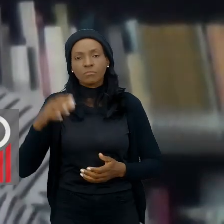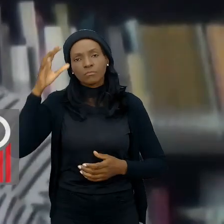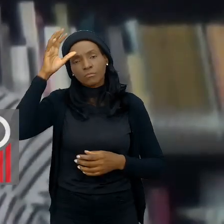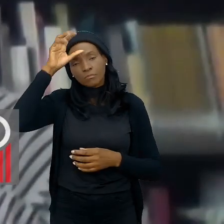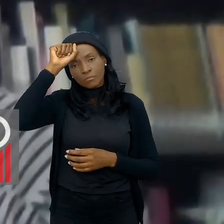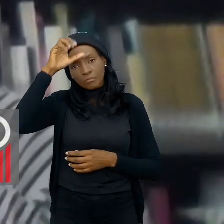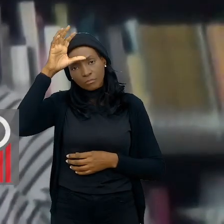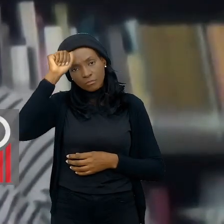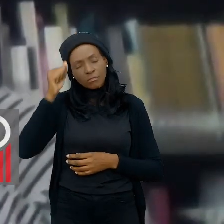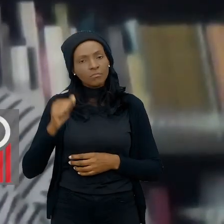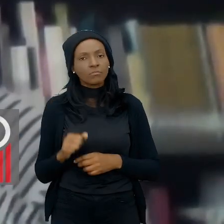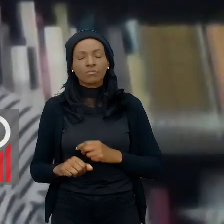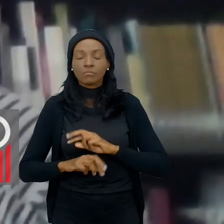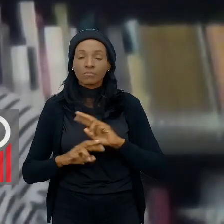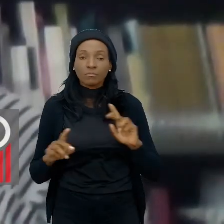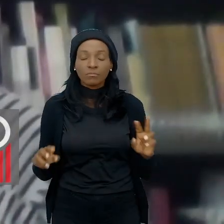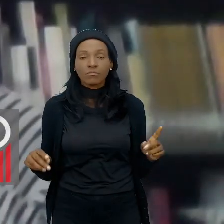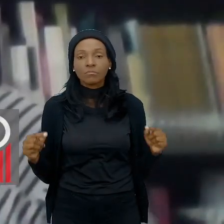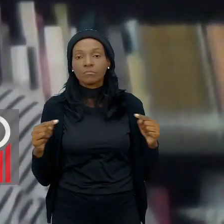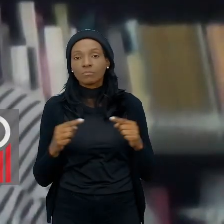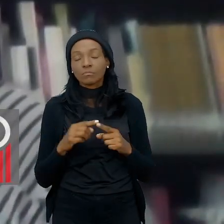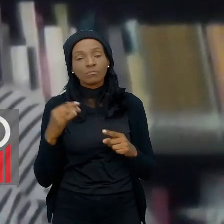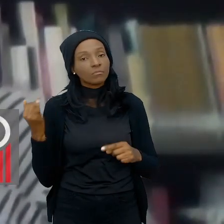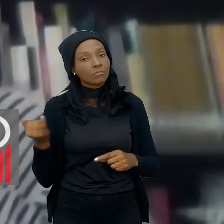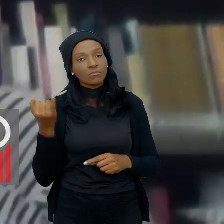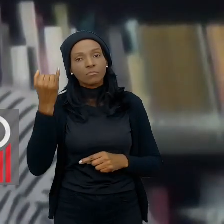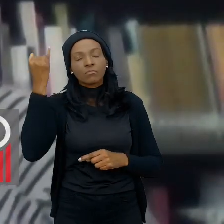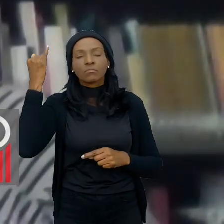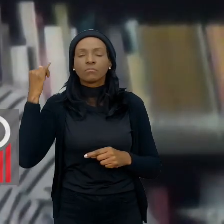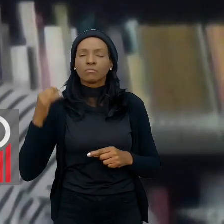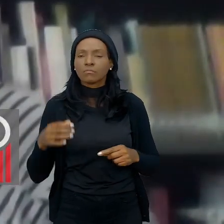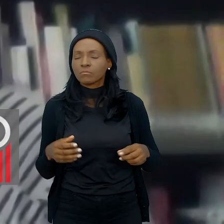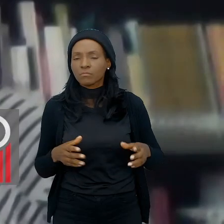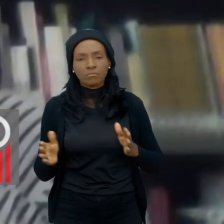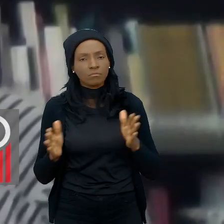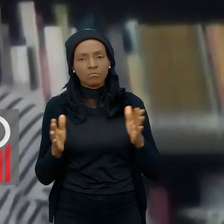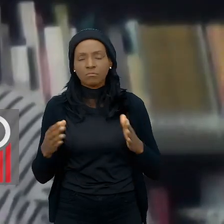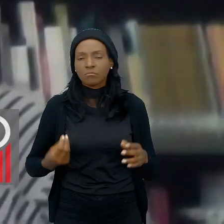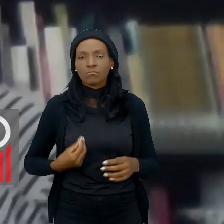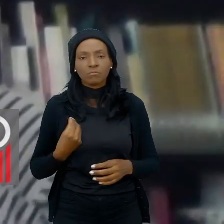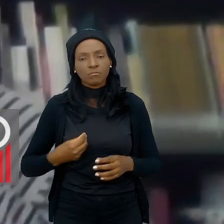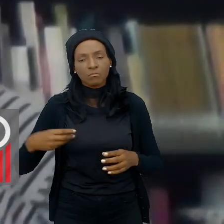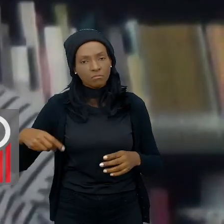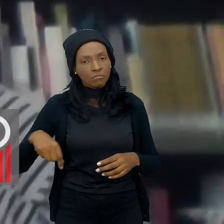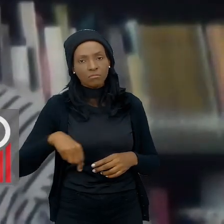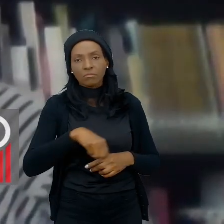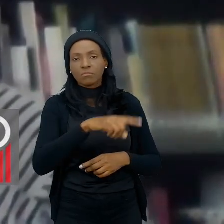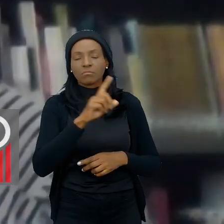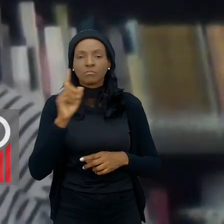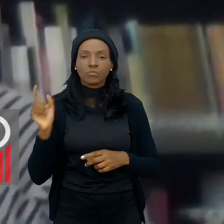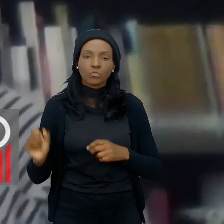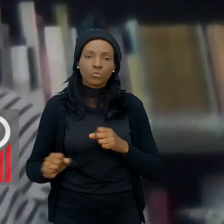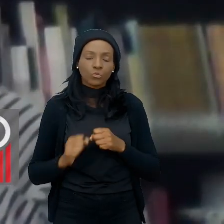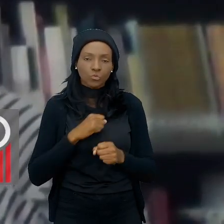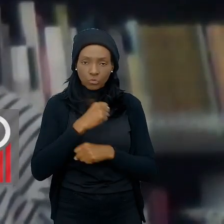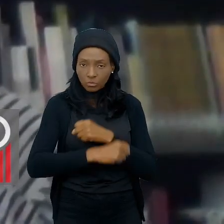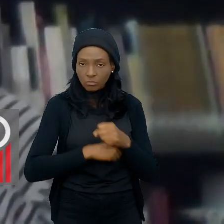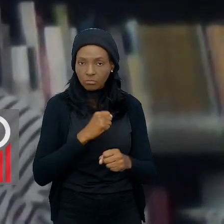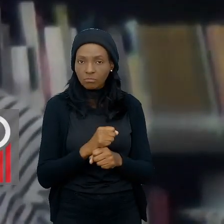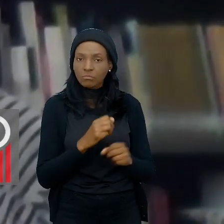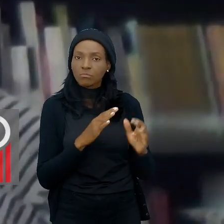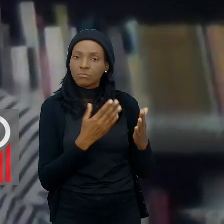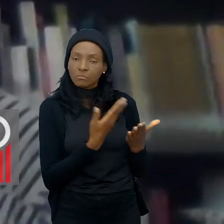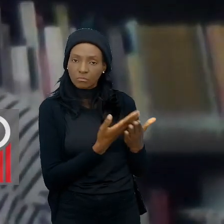aprendam aquilo que é essencial para seguir na sua trajetória, para o ano seguinte, e é